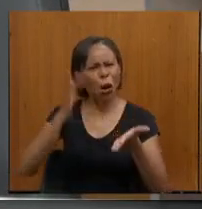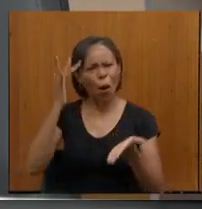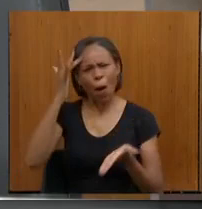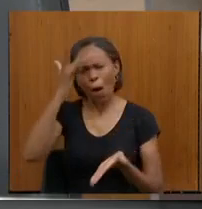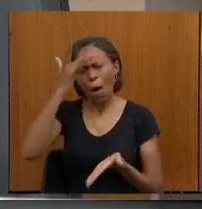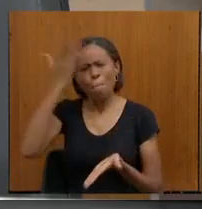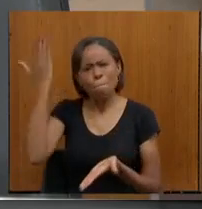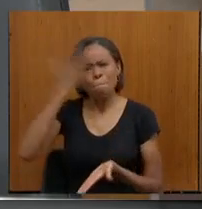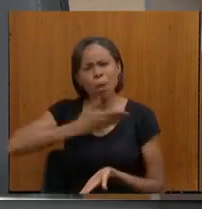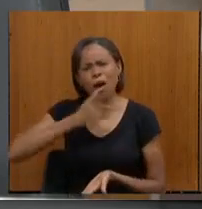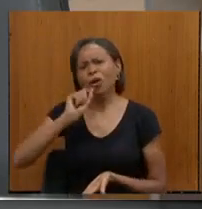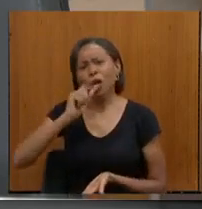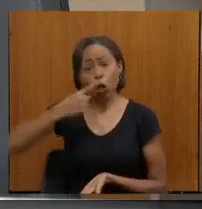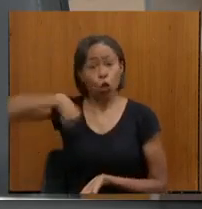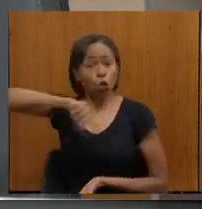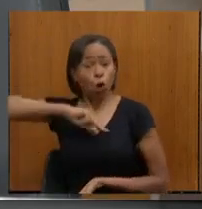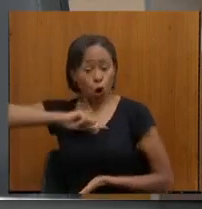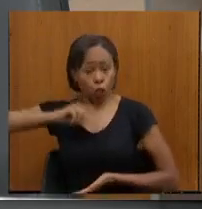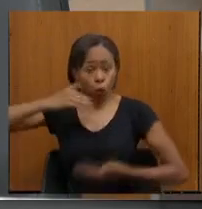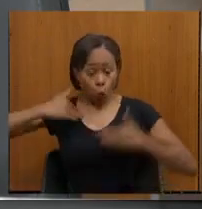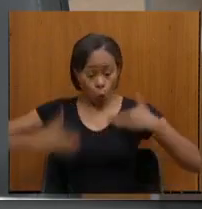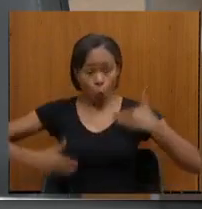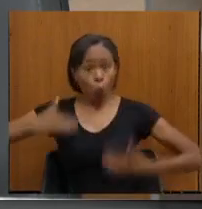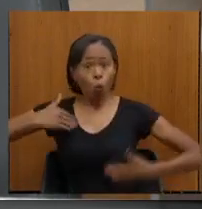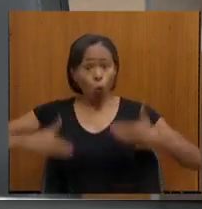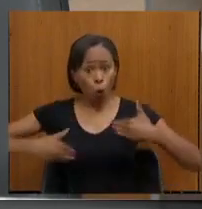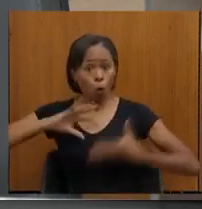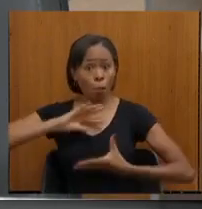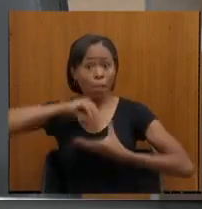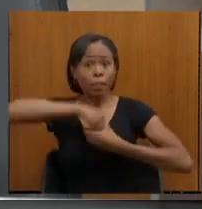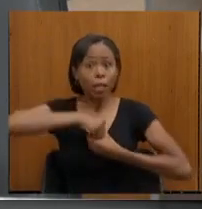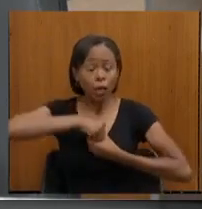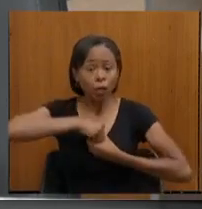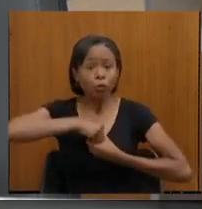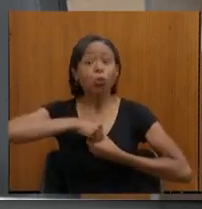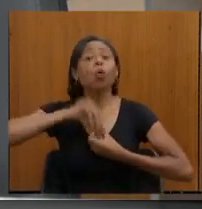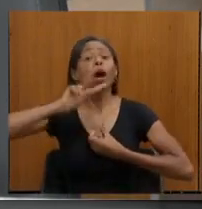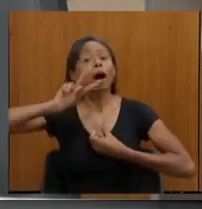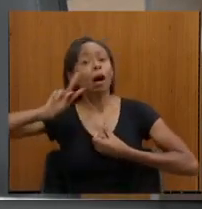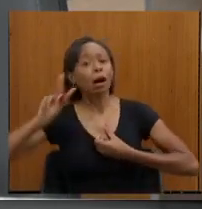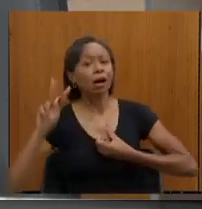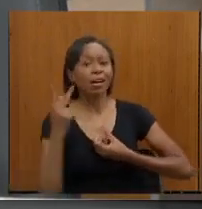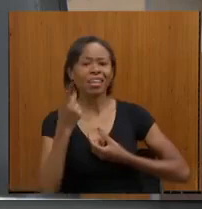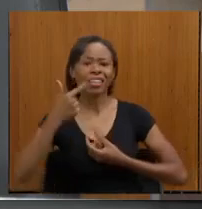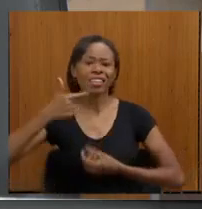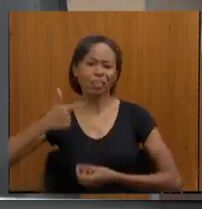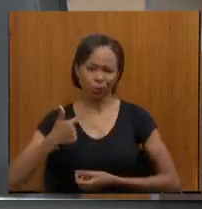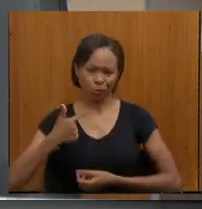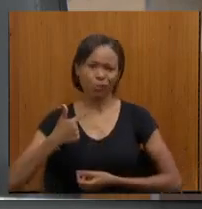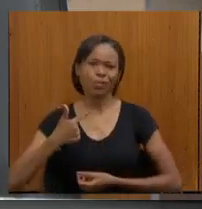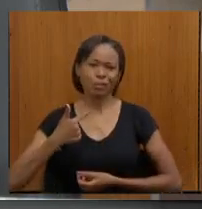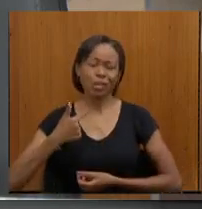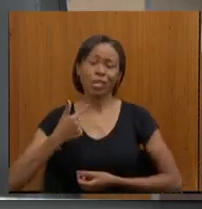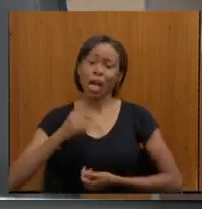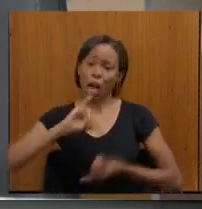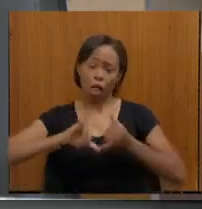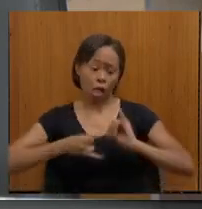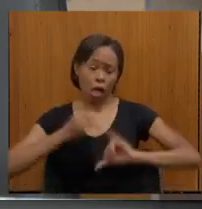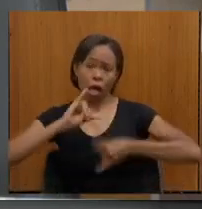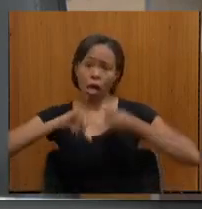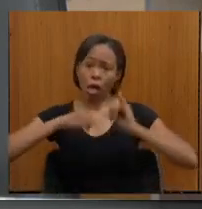carbono que se encontra em nosso corpo o oxigênio tudo todos os elementos químicos são formados dentro